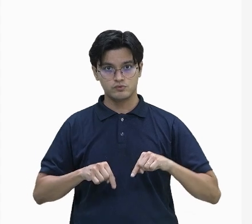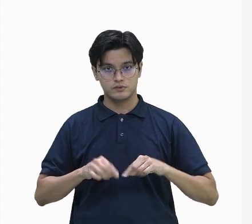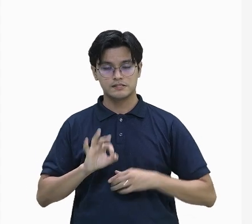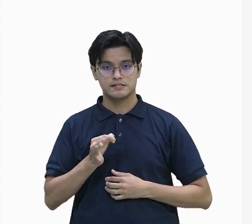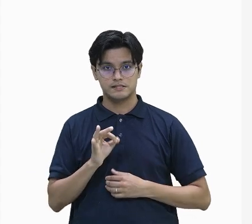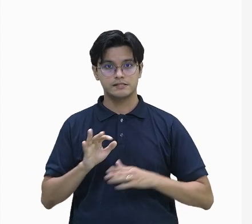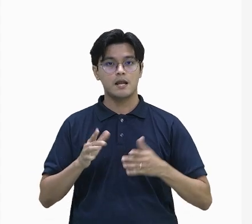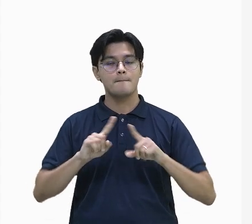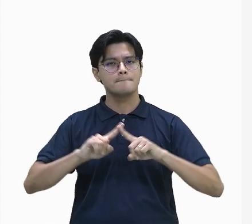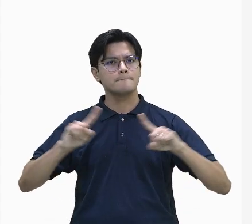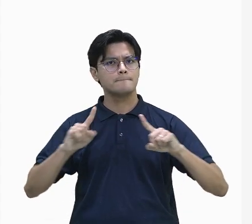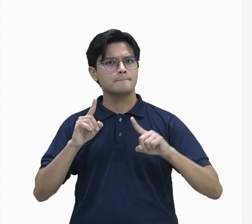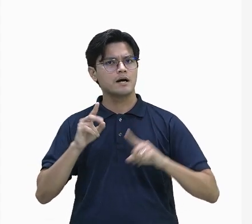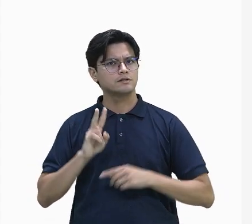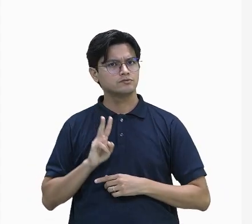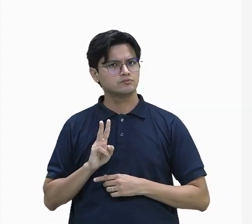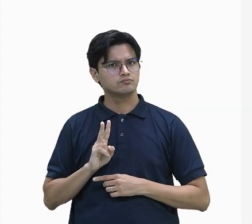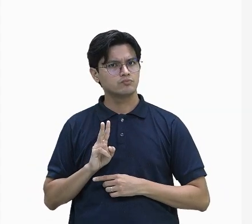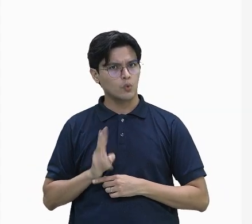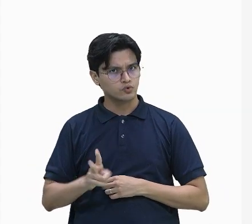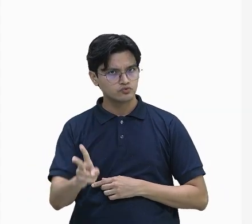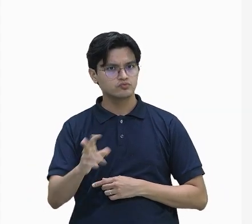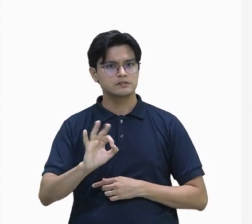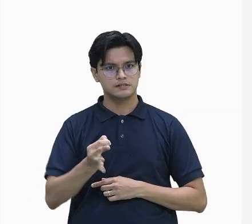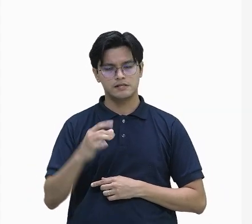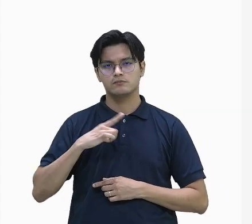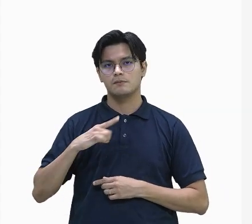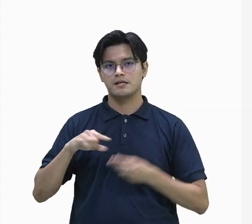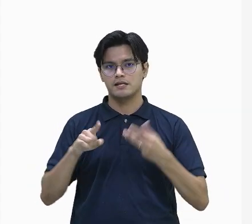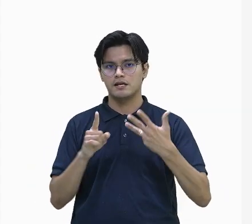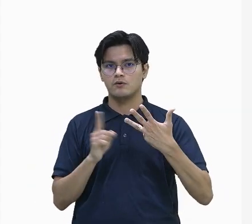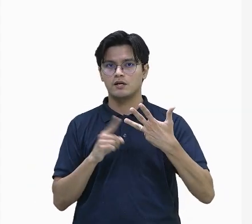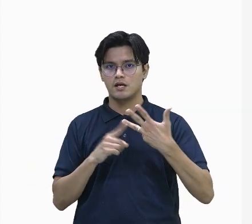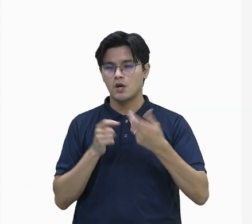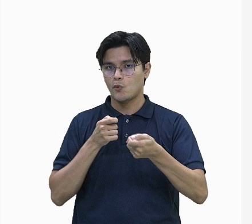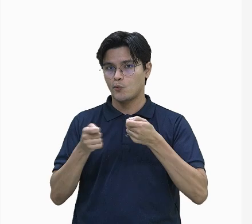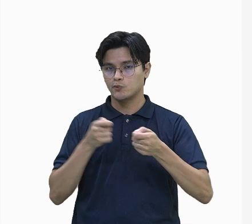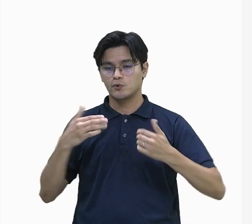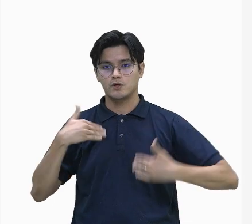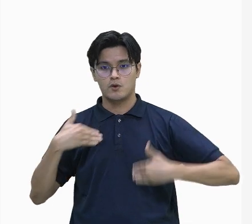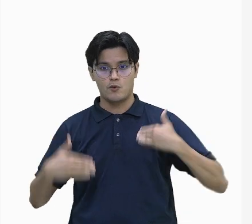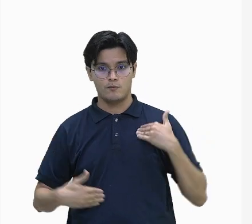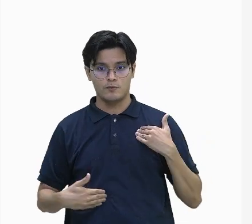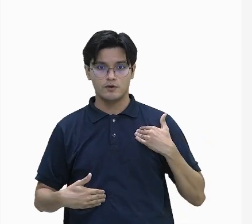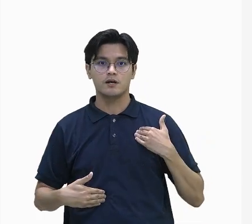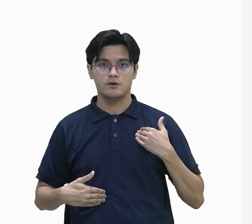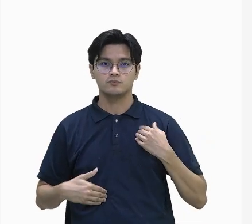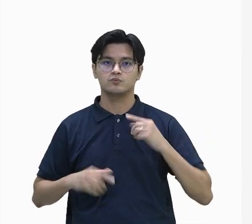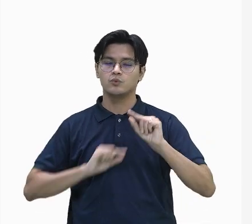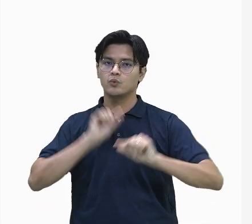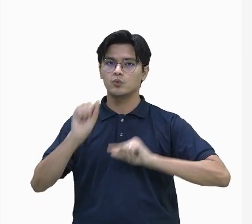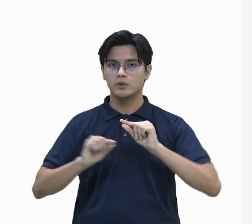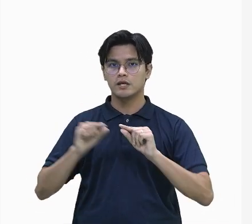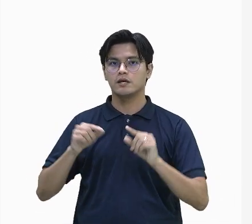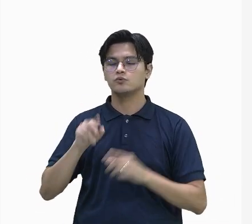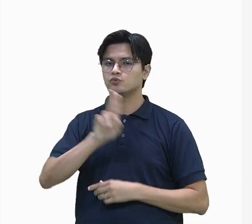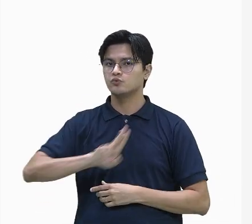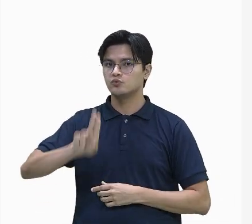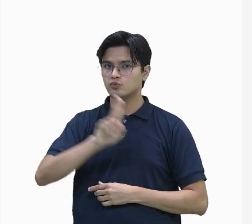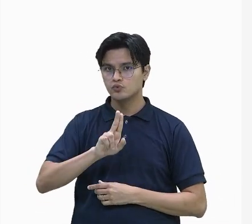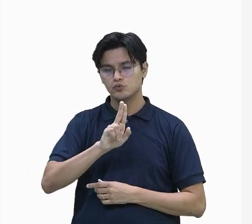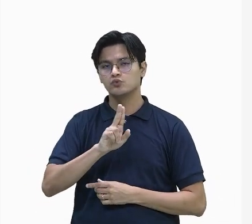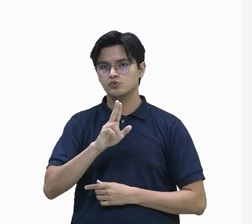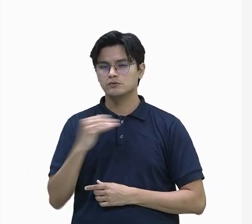efetores. Mas não para aí também a nossa função. Nós temos a regulação corporal, né, que controla funções essenciais,